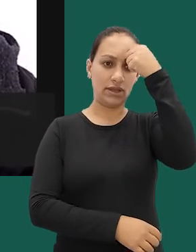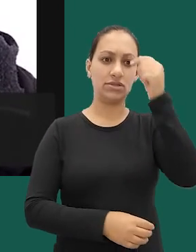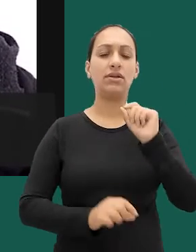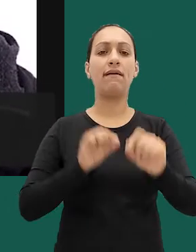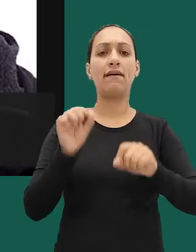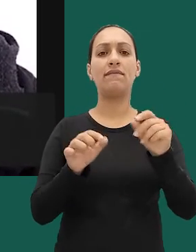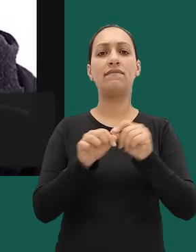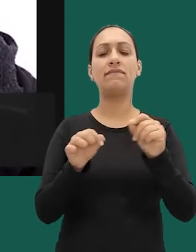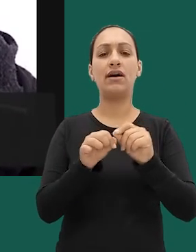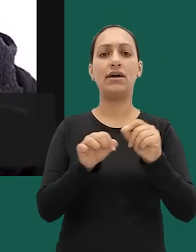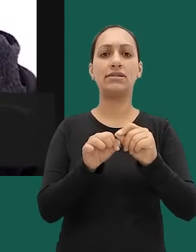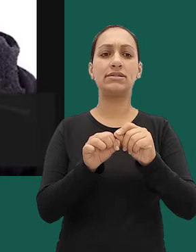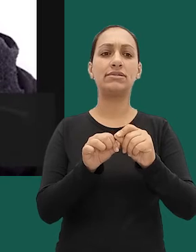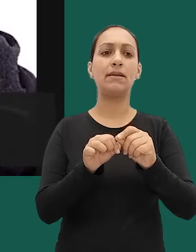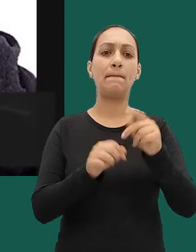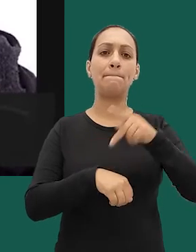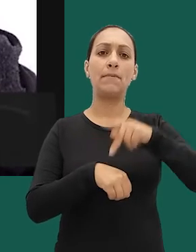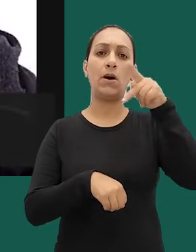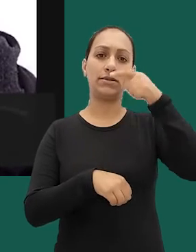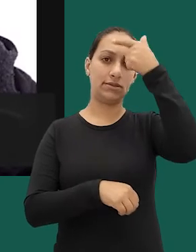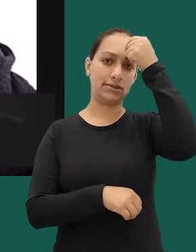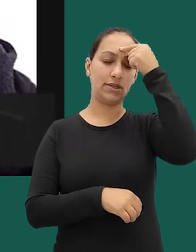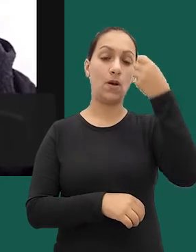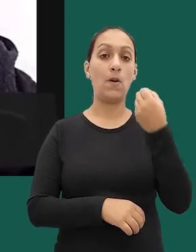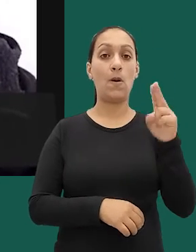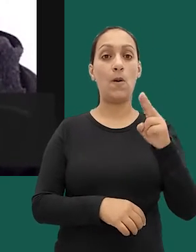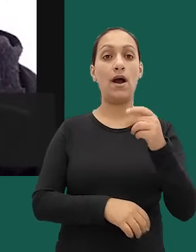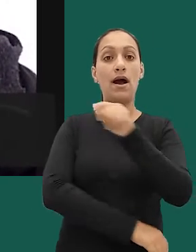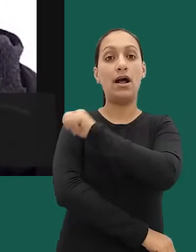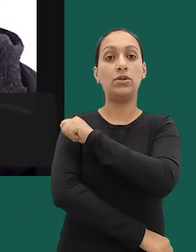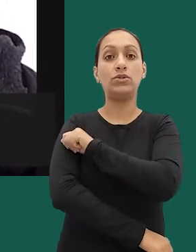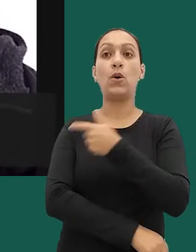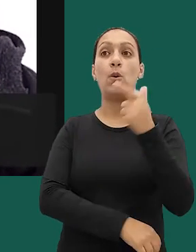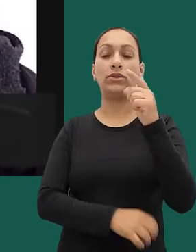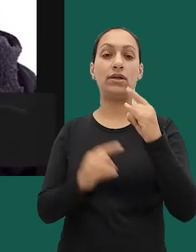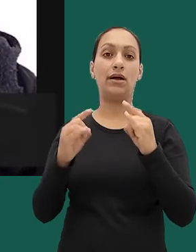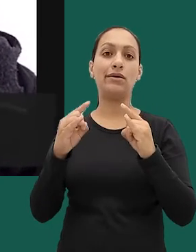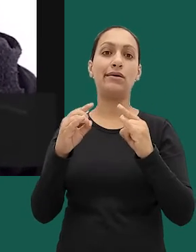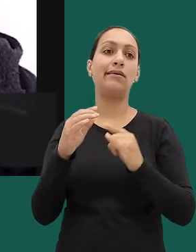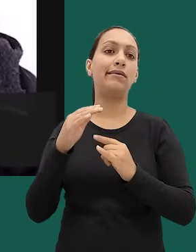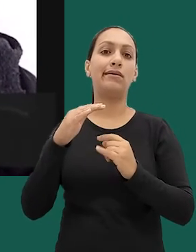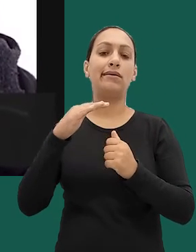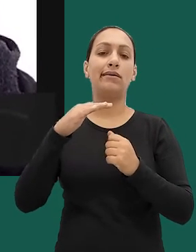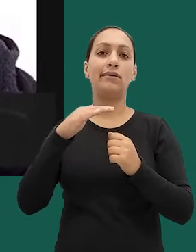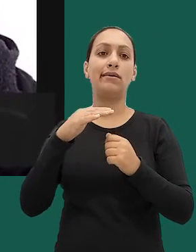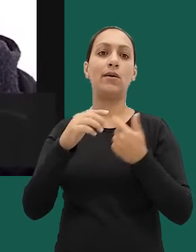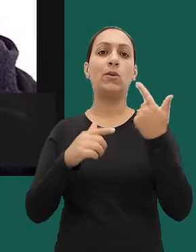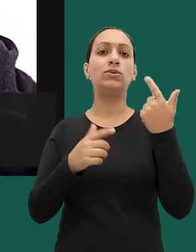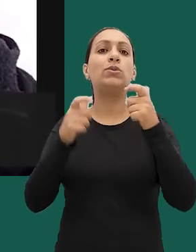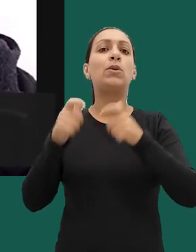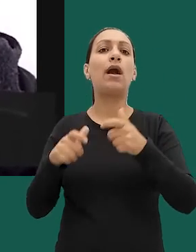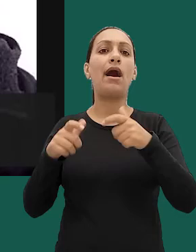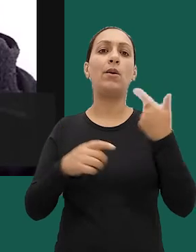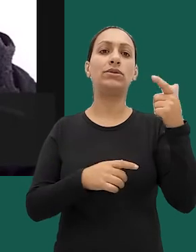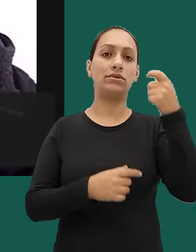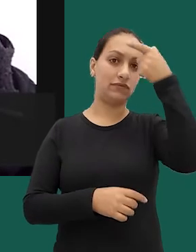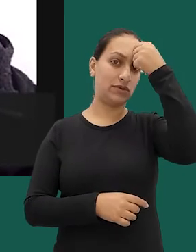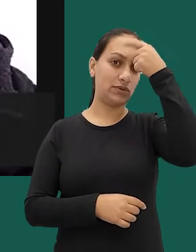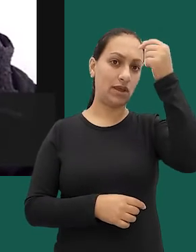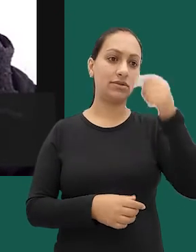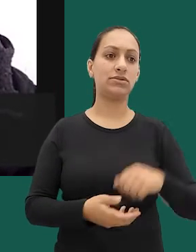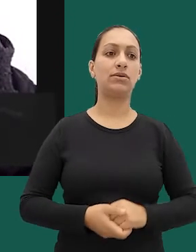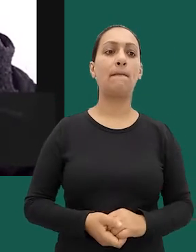faz graduação ou pós, e também para quem é aluno de outra instituição. Então, eu estudo em outro lugar, em outra faculdade, outra